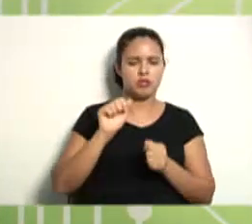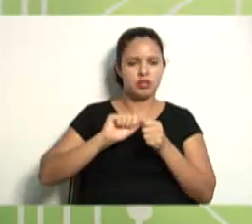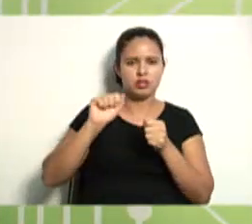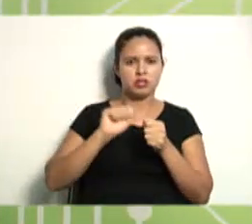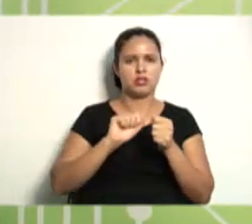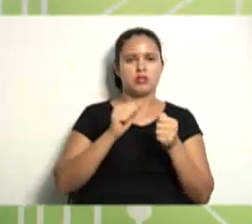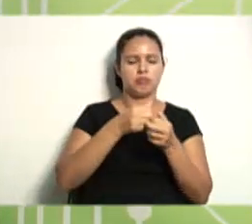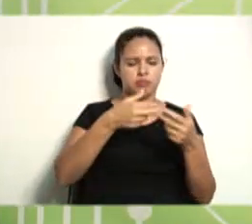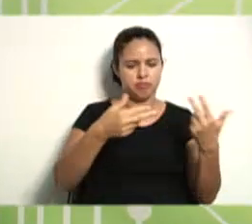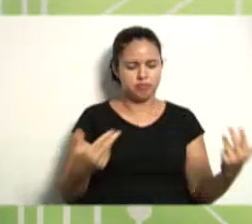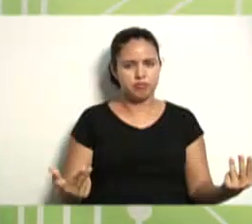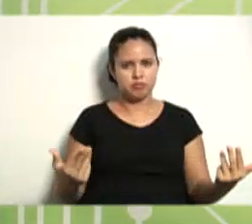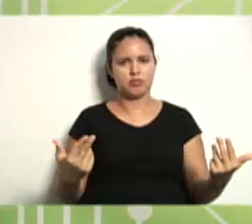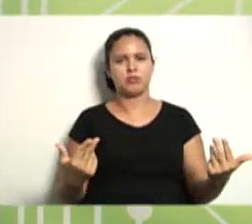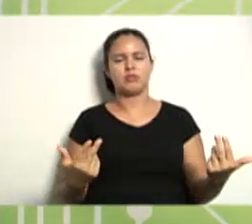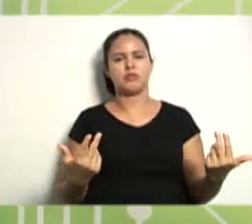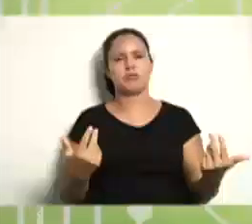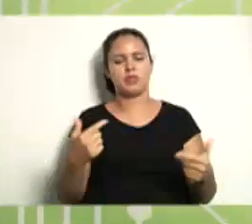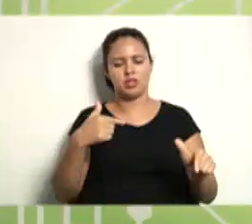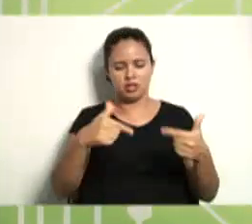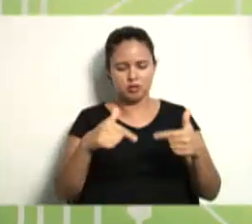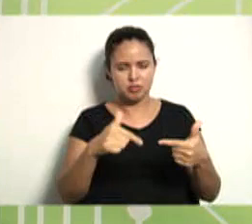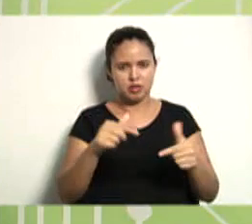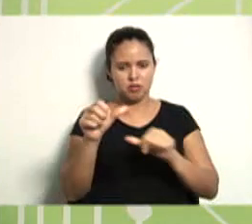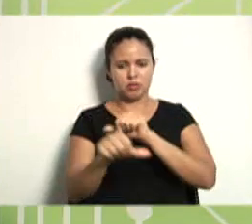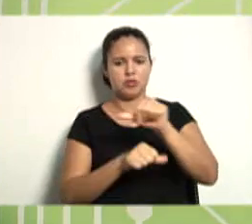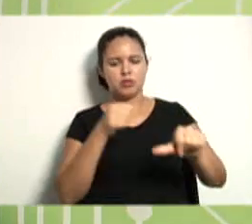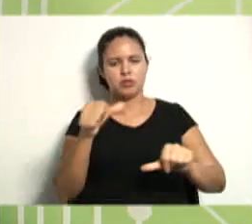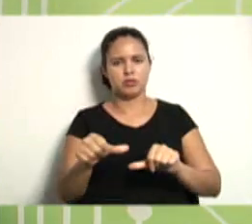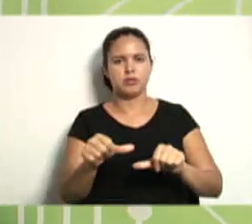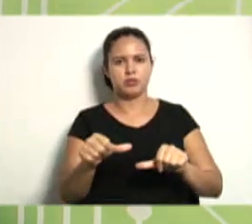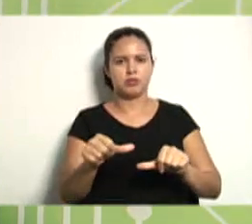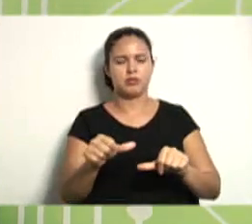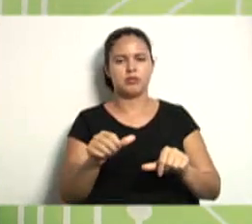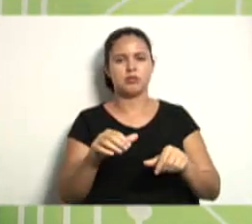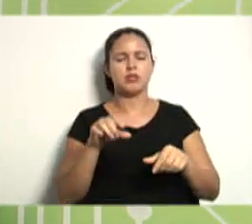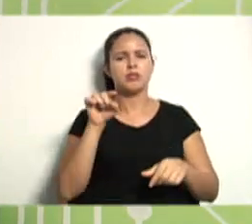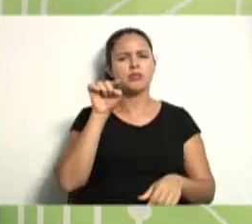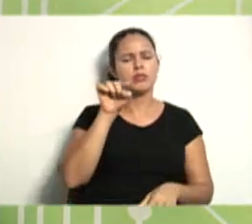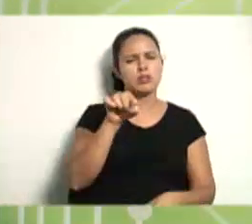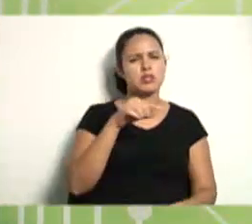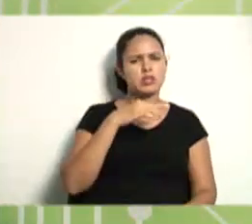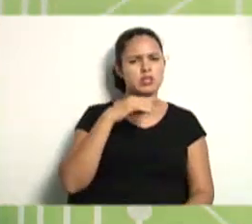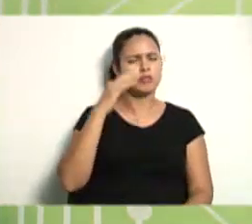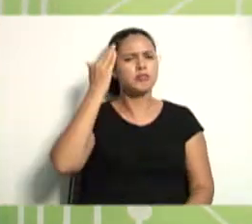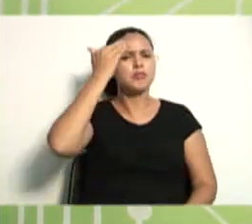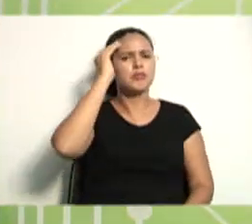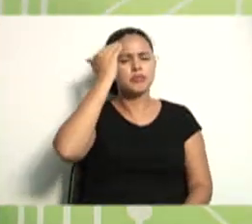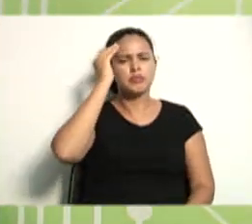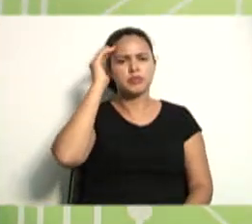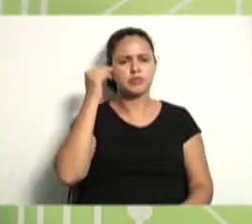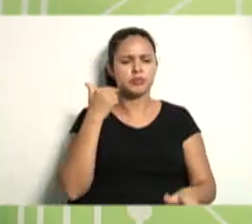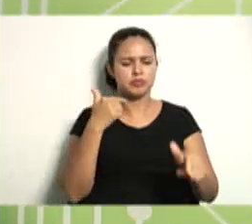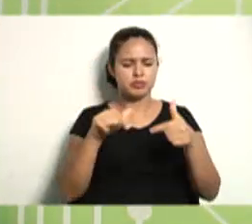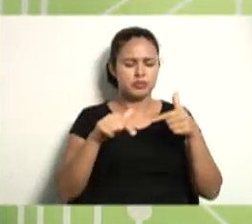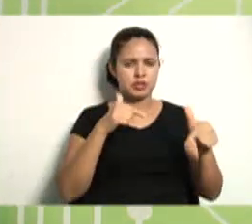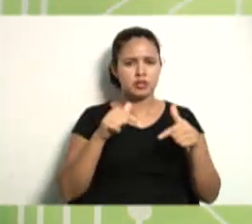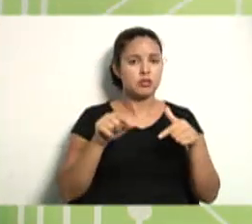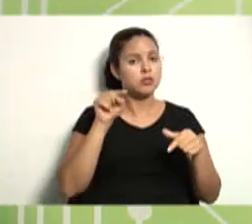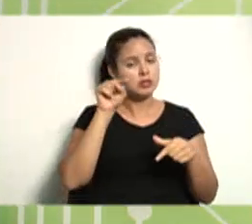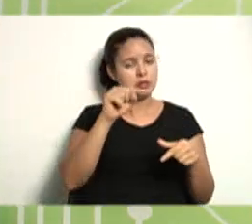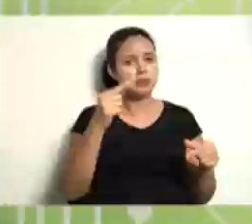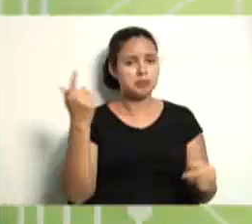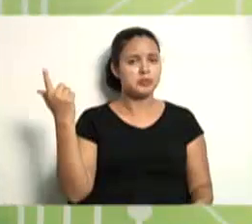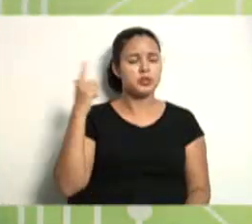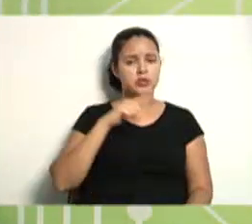ele precisa. O trabalho se modificou, porque a pergunta é o que você entendeu. E assim vocês foram